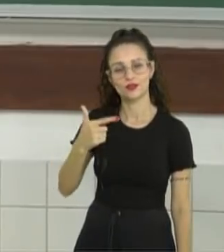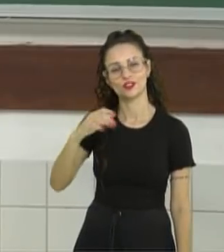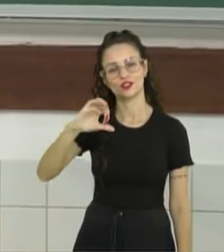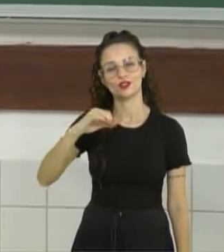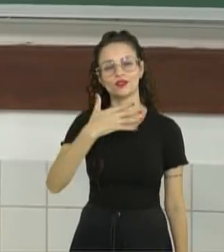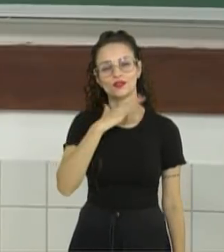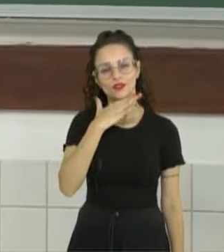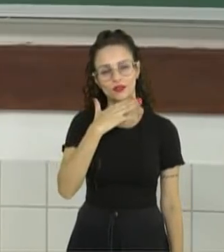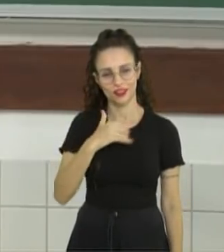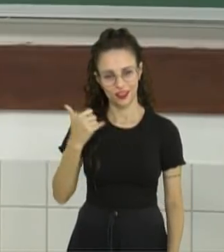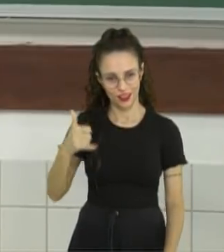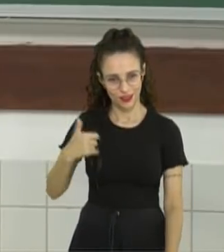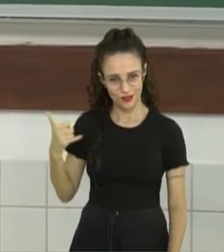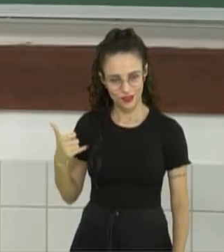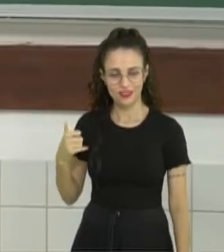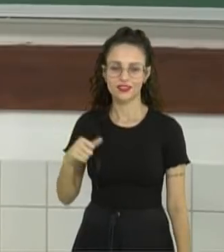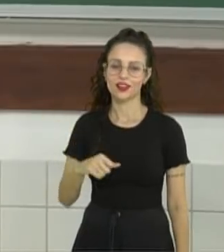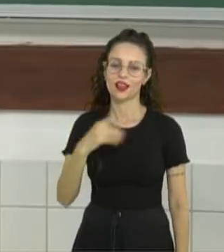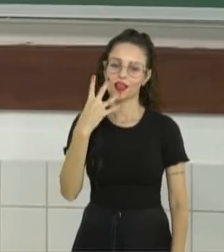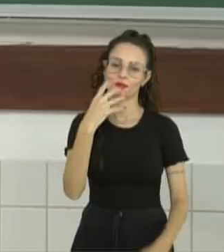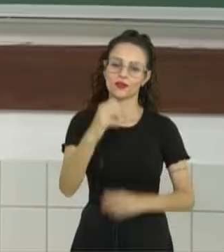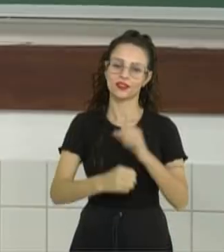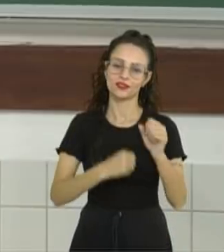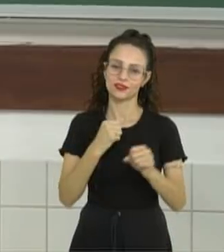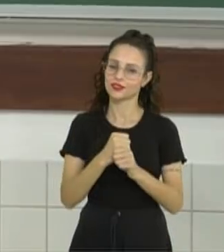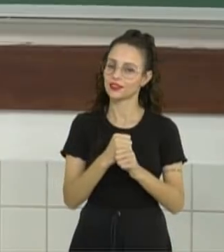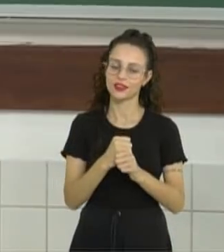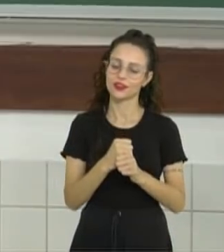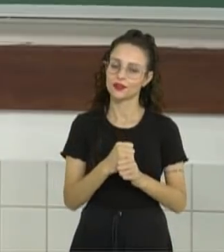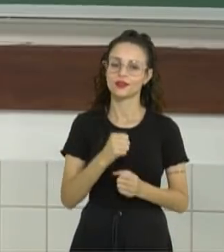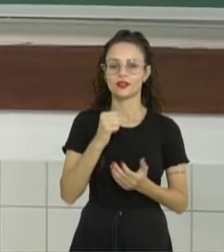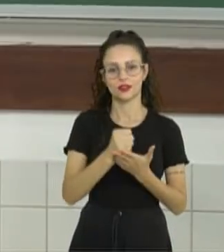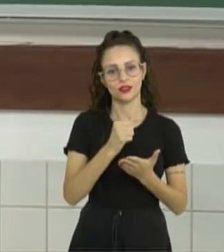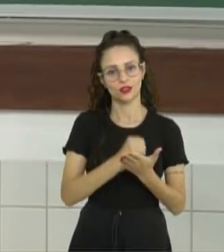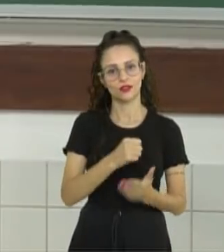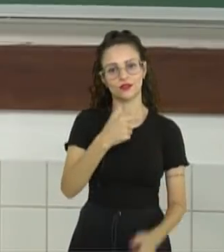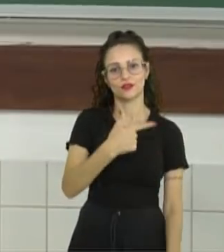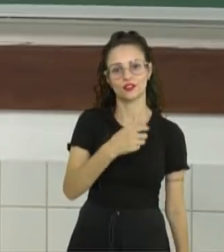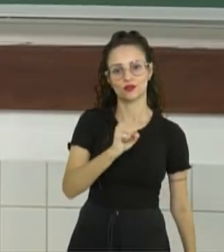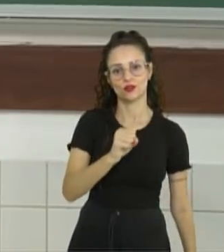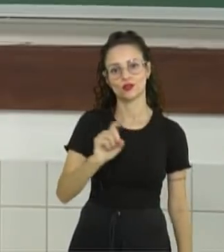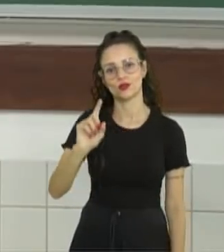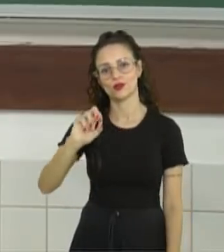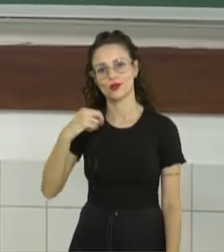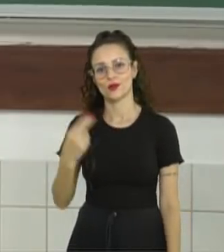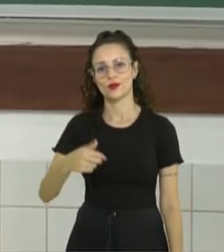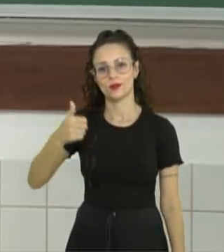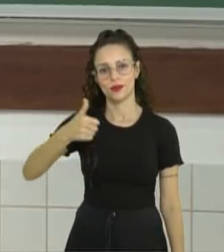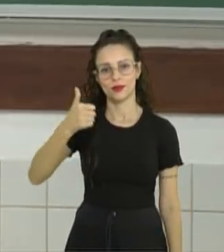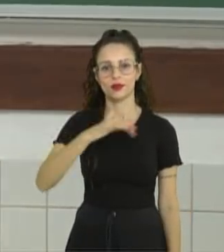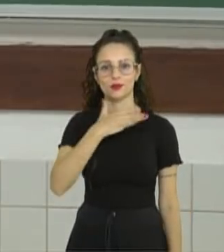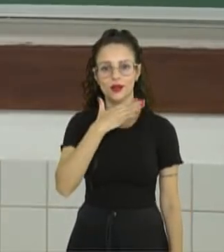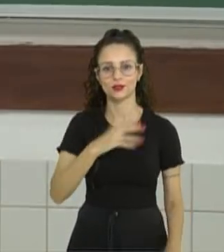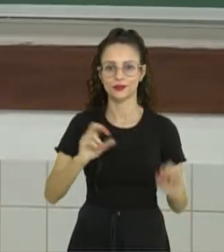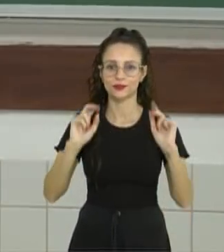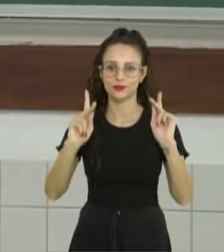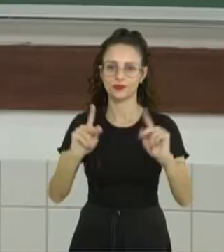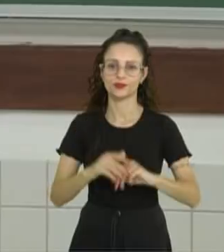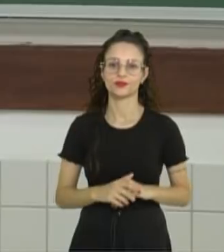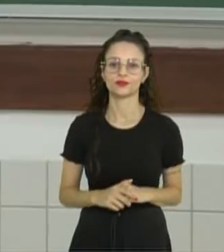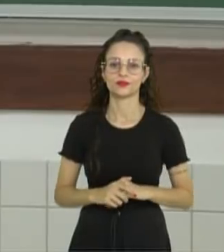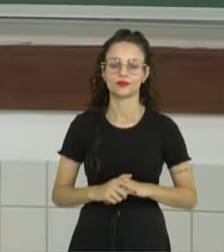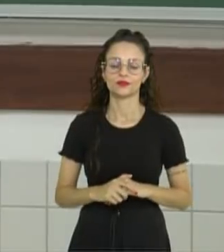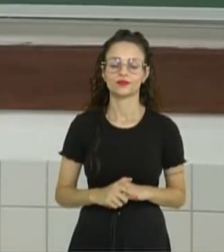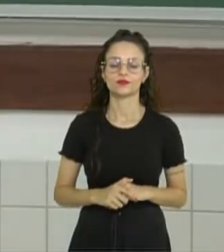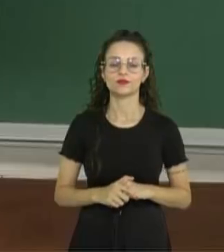aniversário só a cada 4 anos, professor? Não deixam. No cartório, ou nasce o 28 ou vai para o dia 1º de março. Beleza? No caso dos